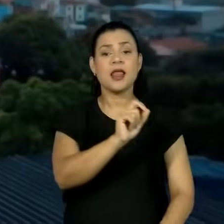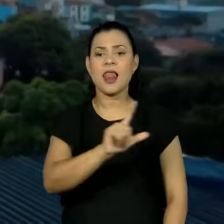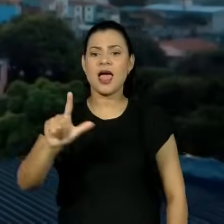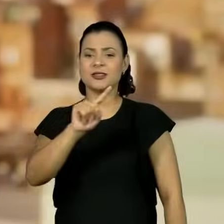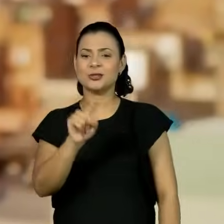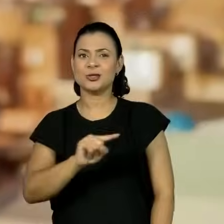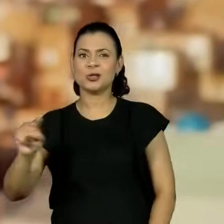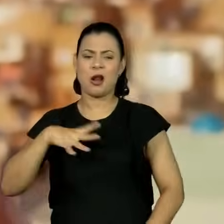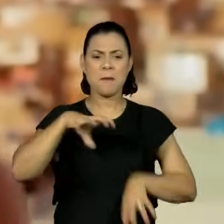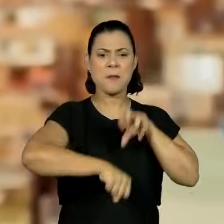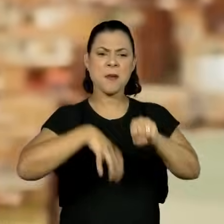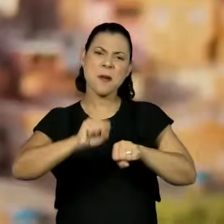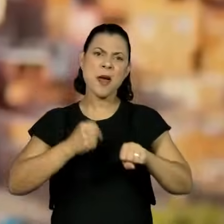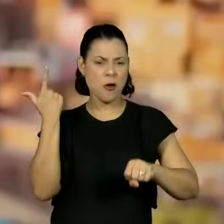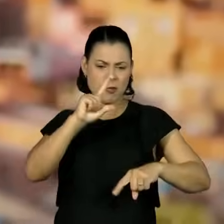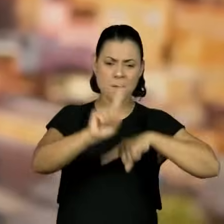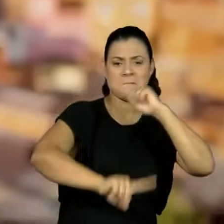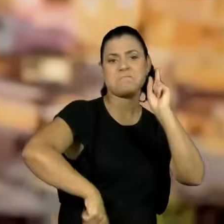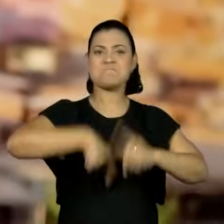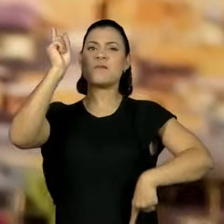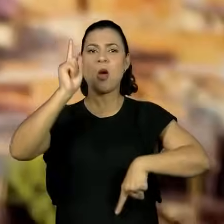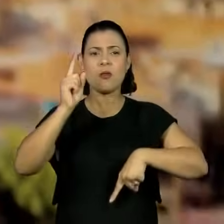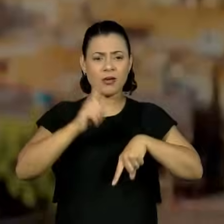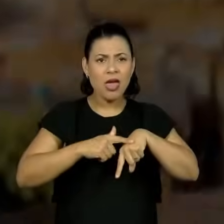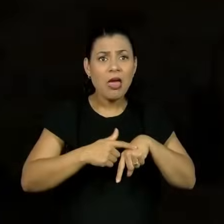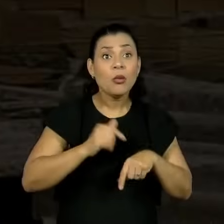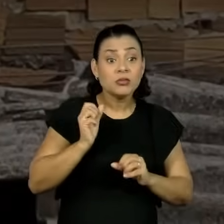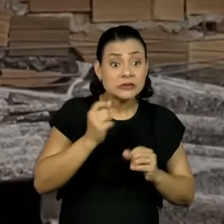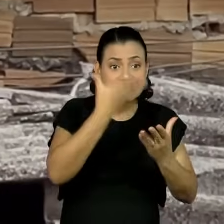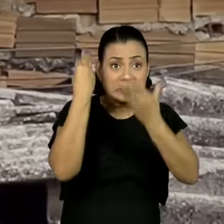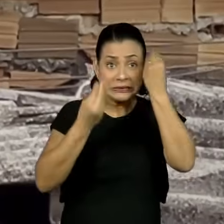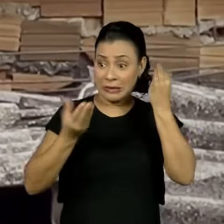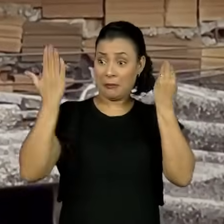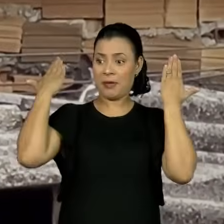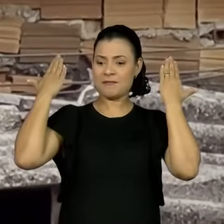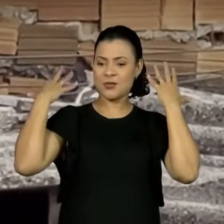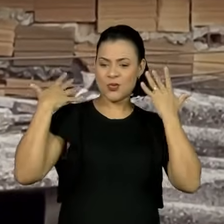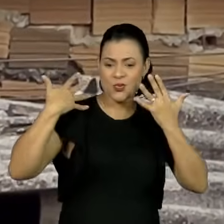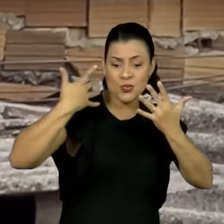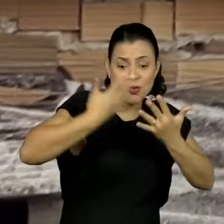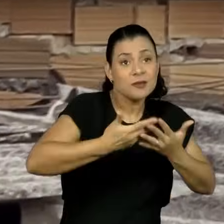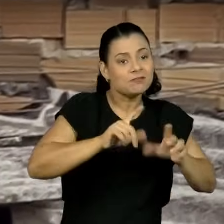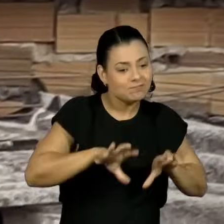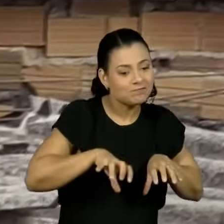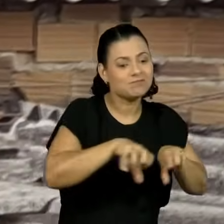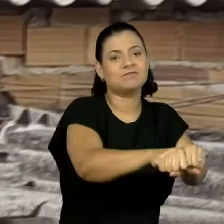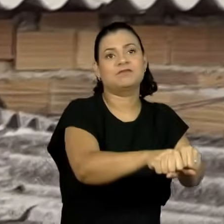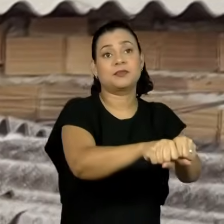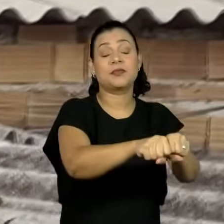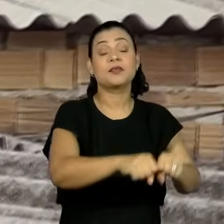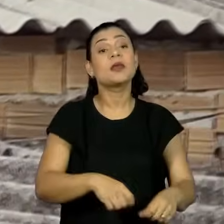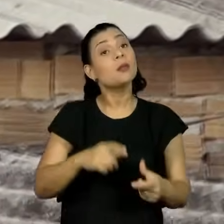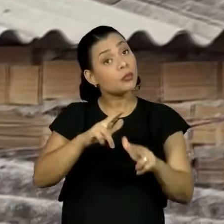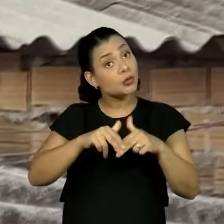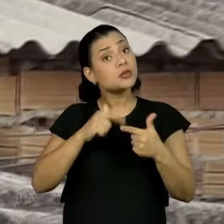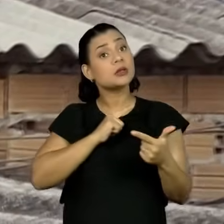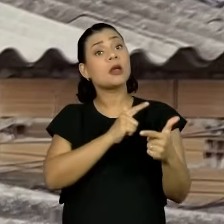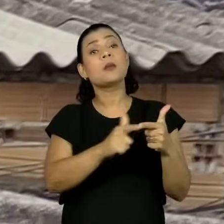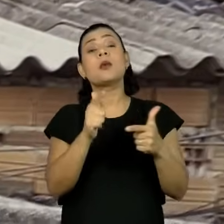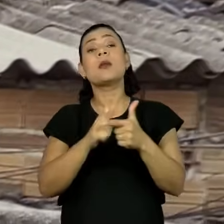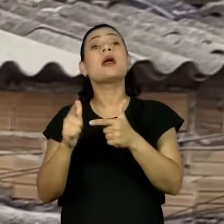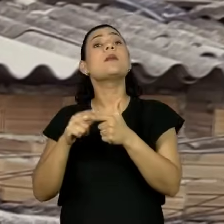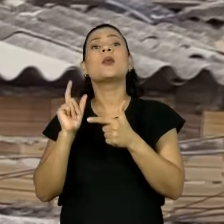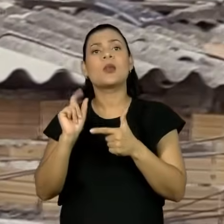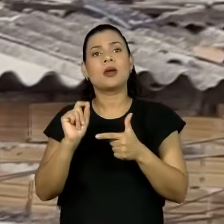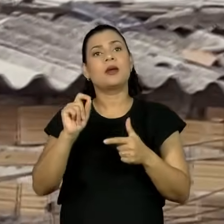conquistando tudo. Foi pra frente, mas não esqueceu do fundo. Mano, a quebrada tem um grande problema, que é a